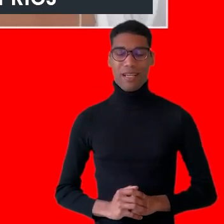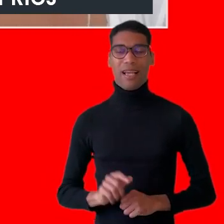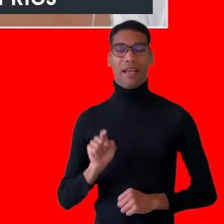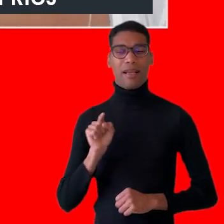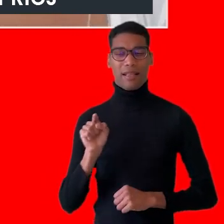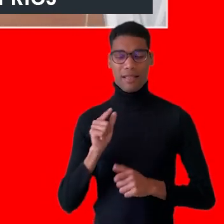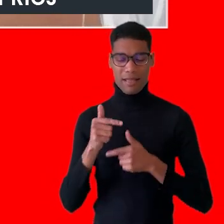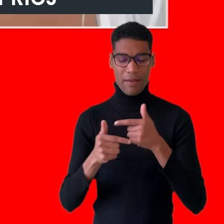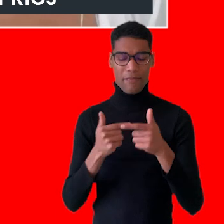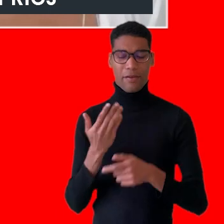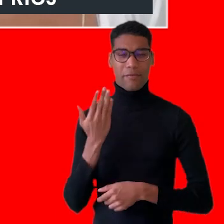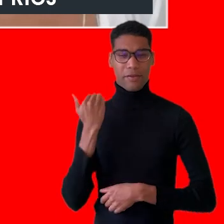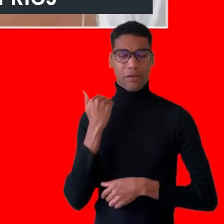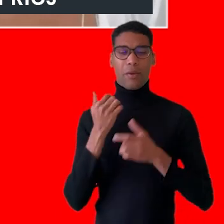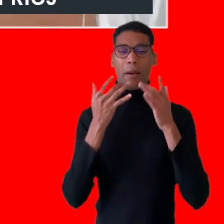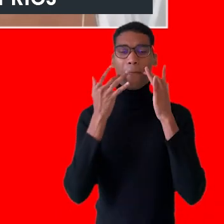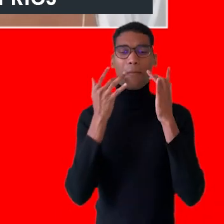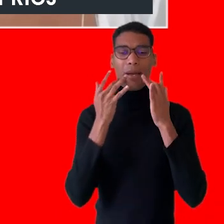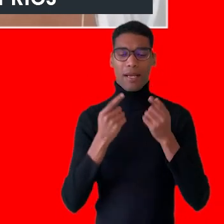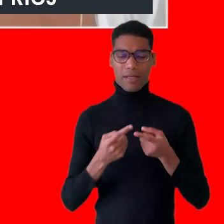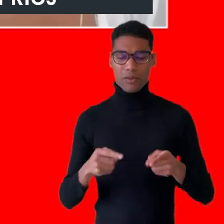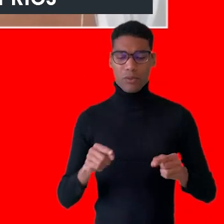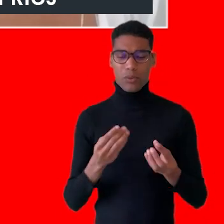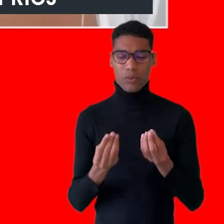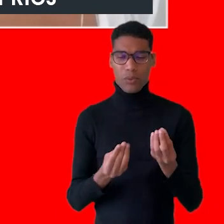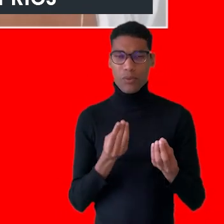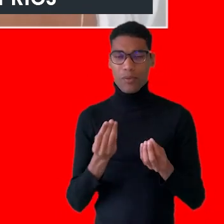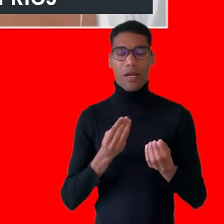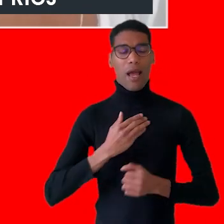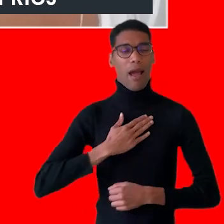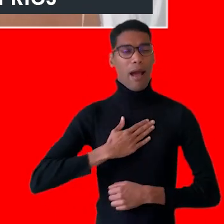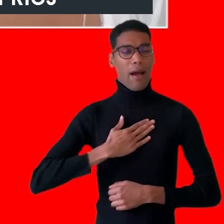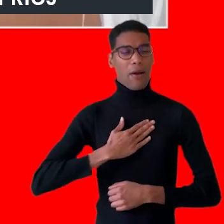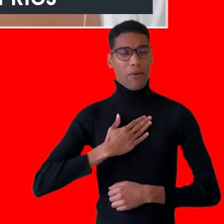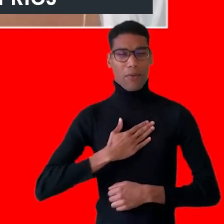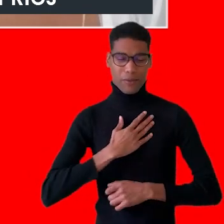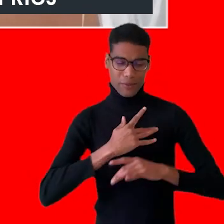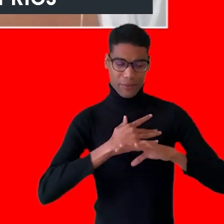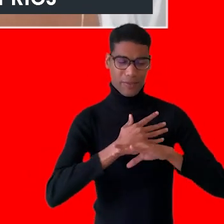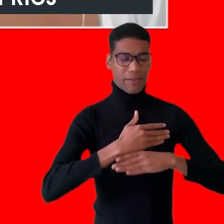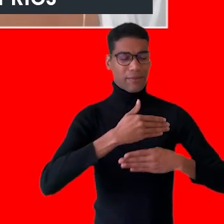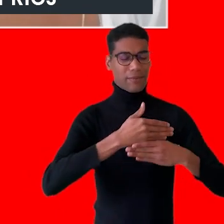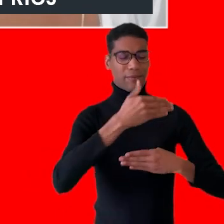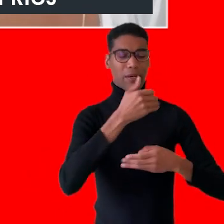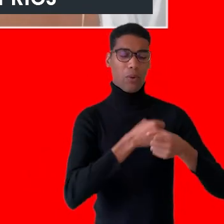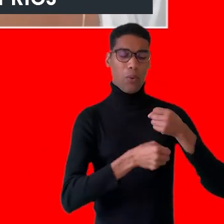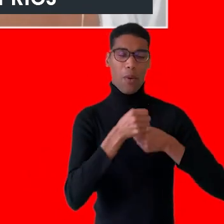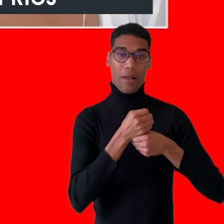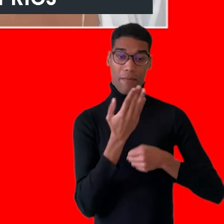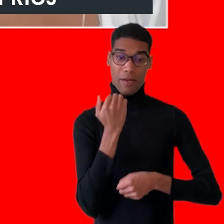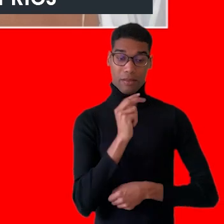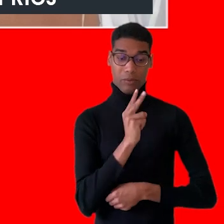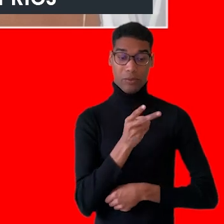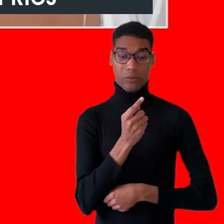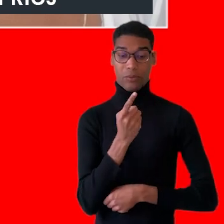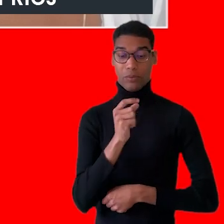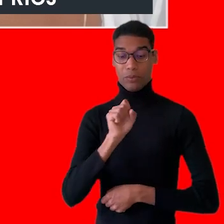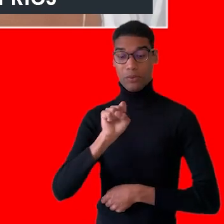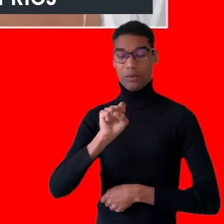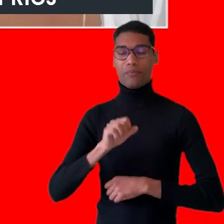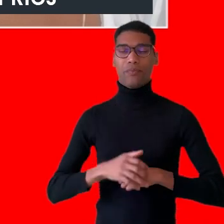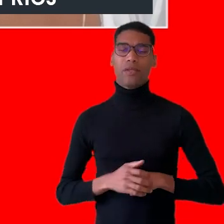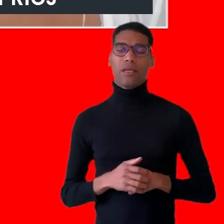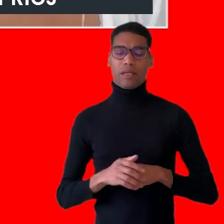Seus trabalhos mais recentes, a peça musical Agosto na Cidade Murada, é de 2018, e a trilha sonora do